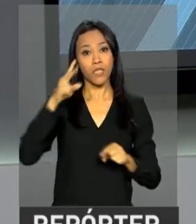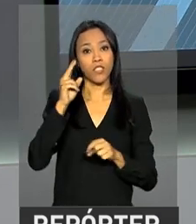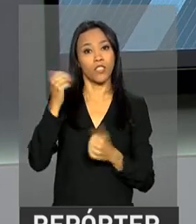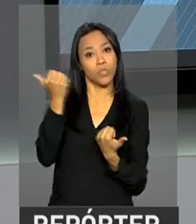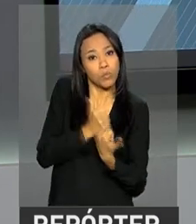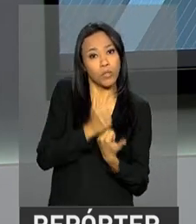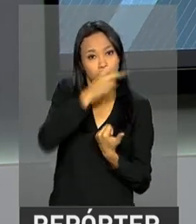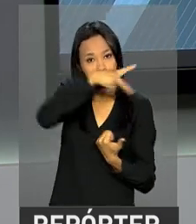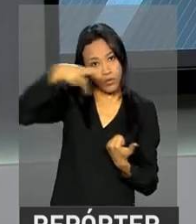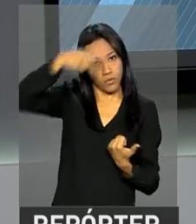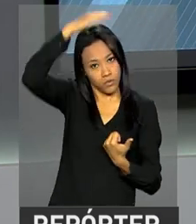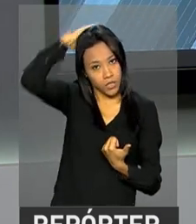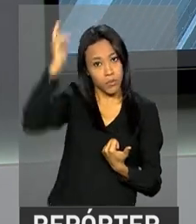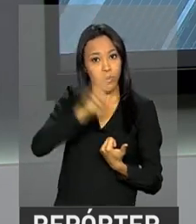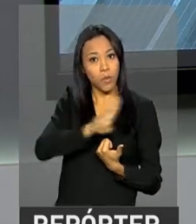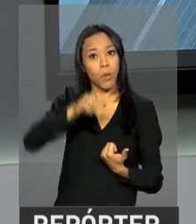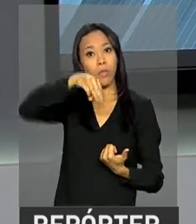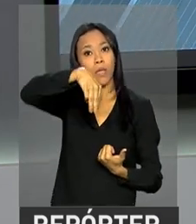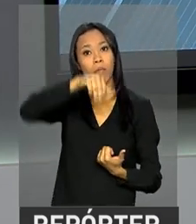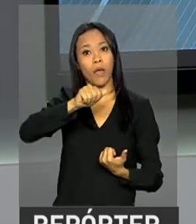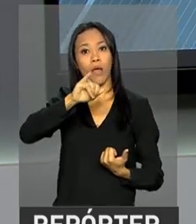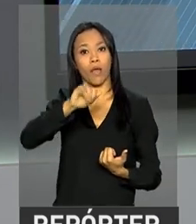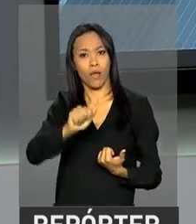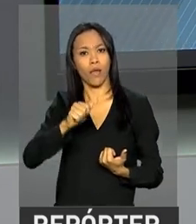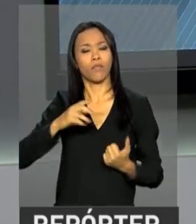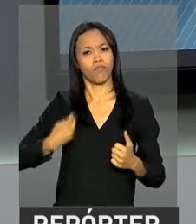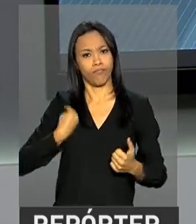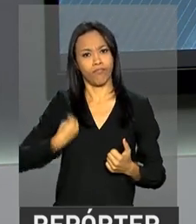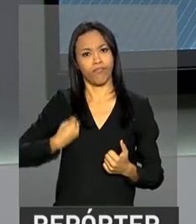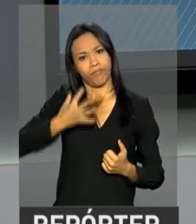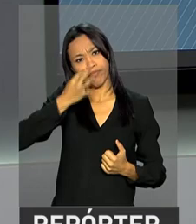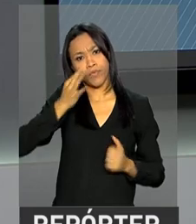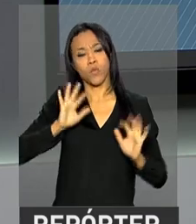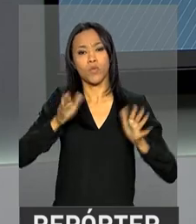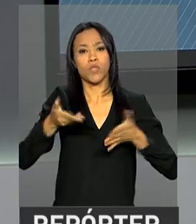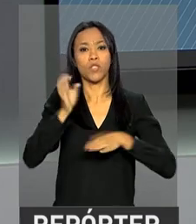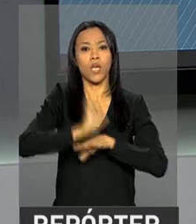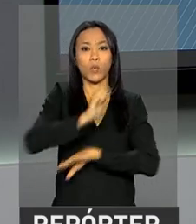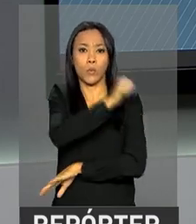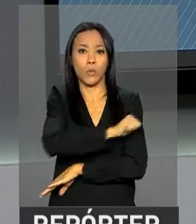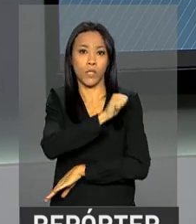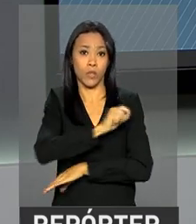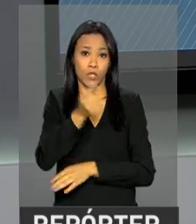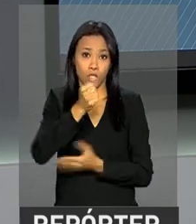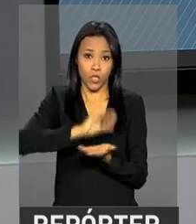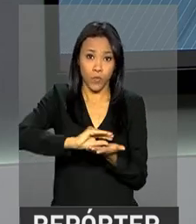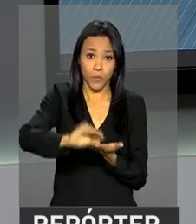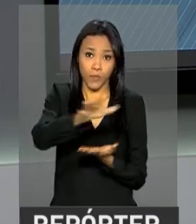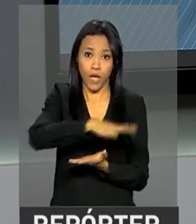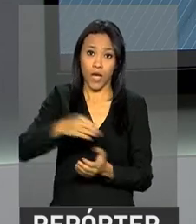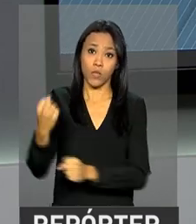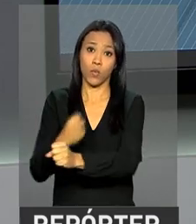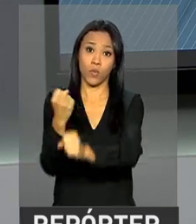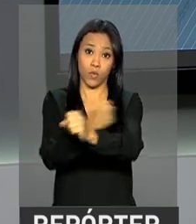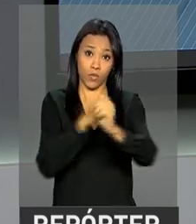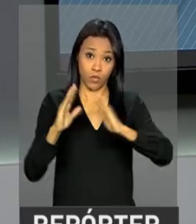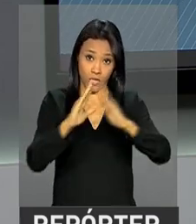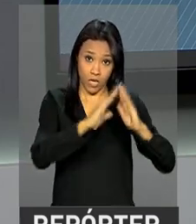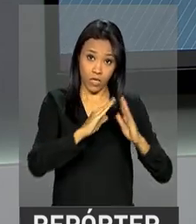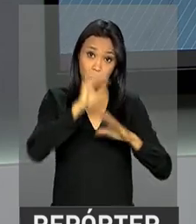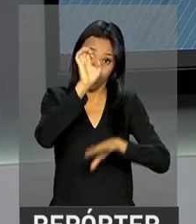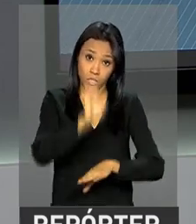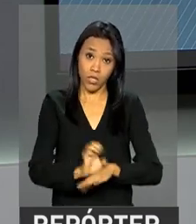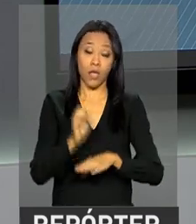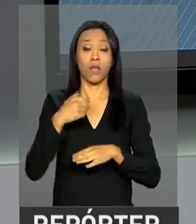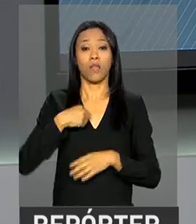Rodrigo Maia, está no Rio de Janeiro. Ele participa da cerimônia para a liberação de recursos na área de habitação no estado. A